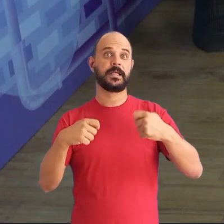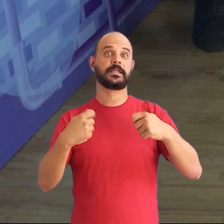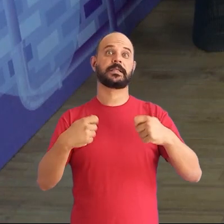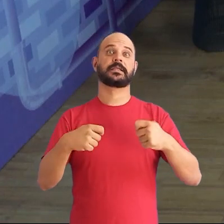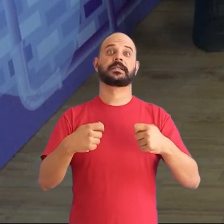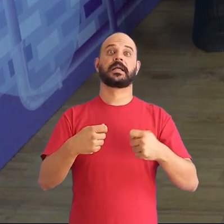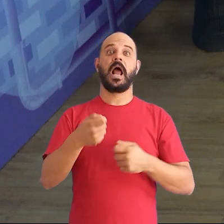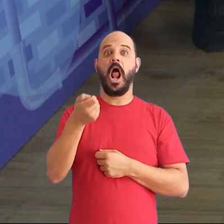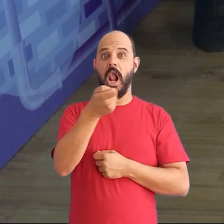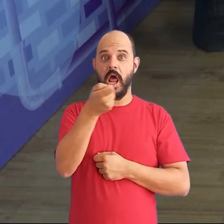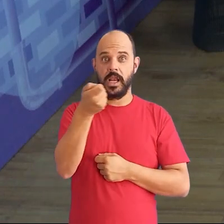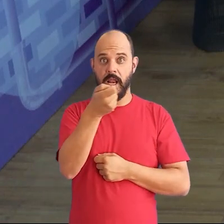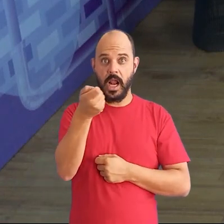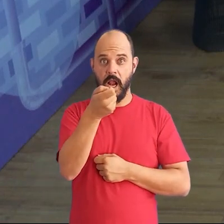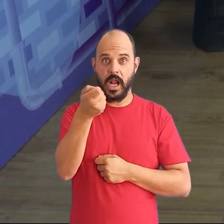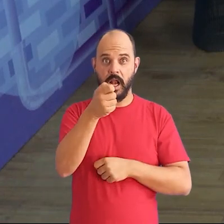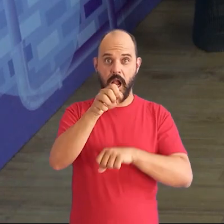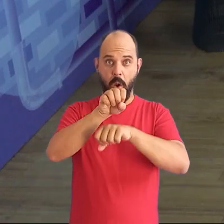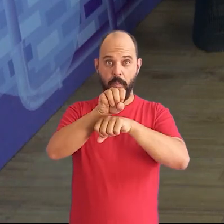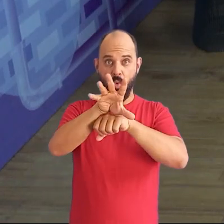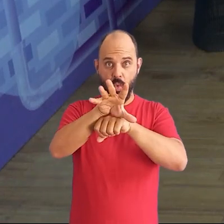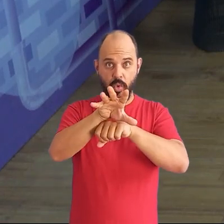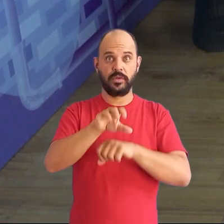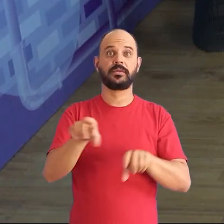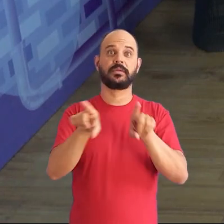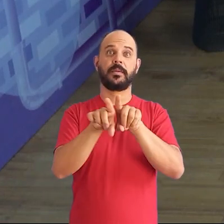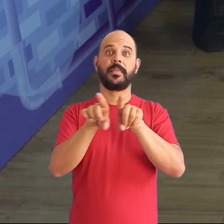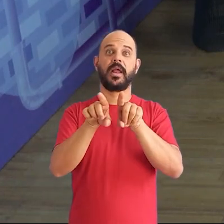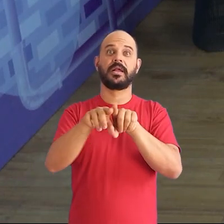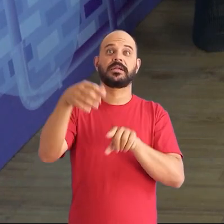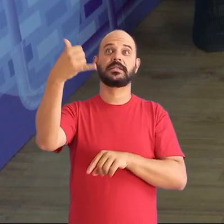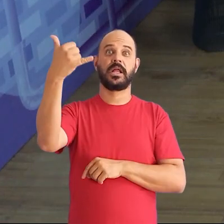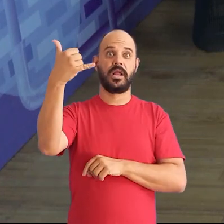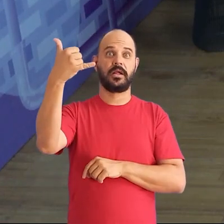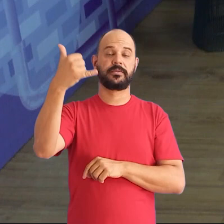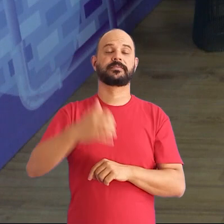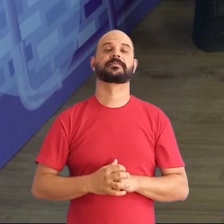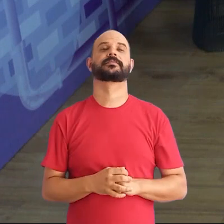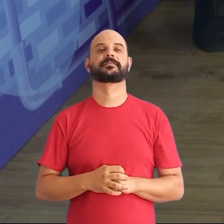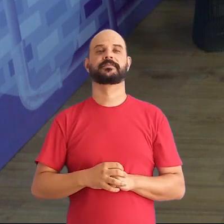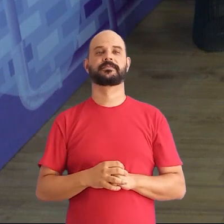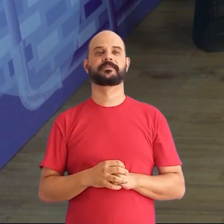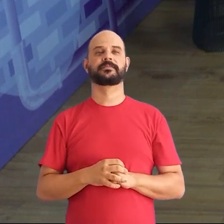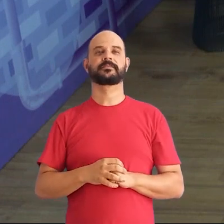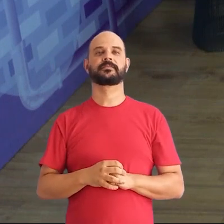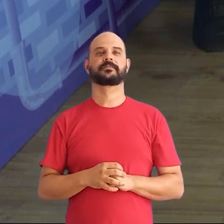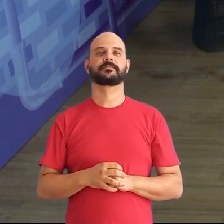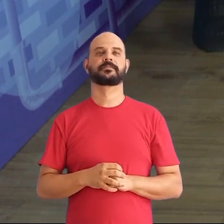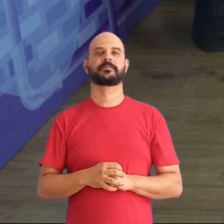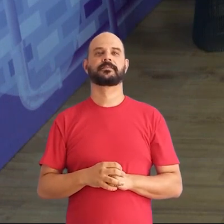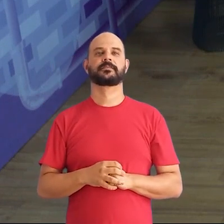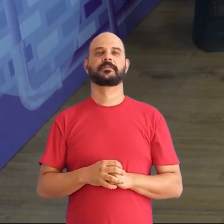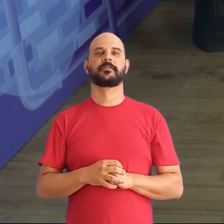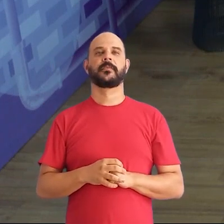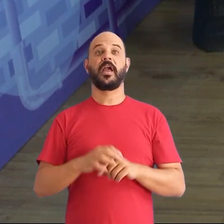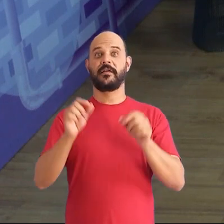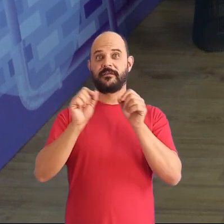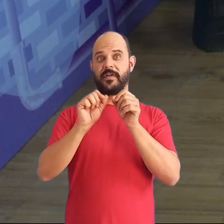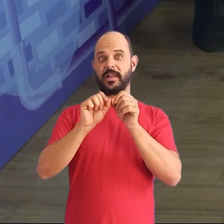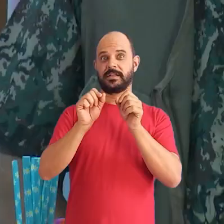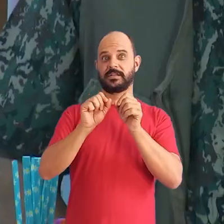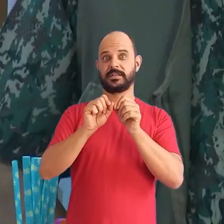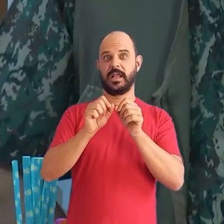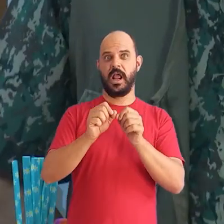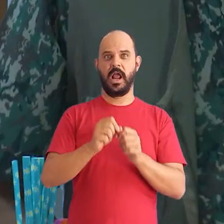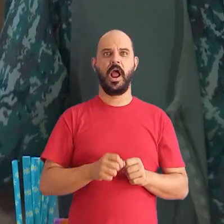Vamos lá! Vamos precisar de uma lanterna e do celular pra gente fazer a foto. Lanterna e celular, vamos